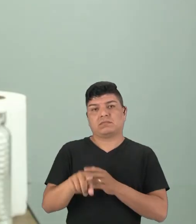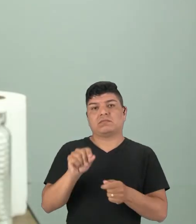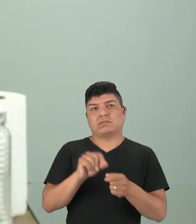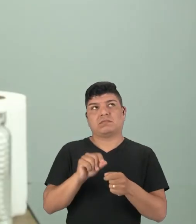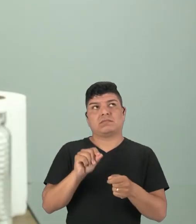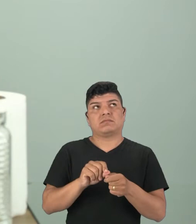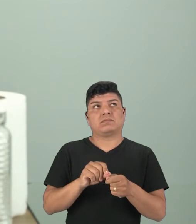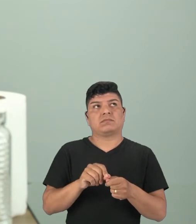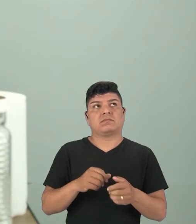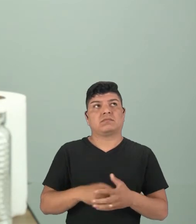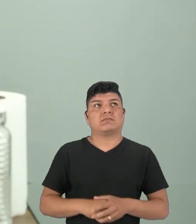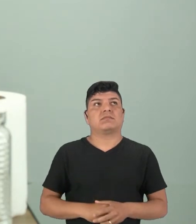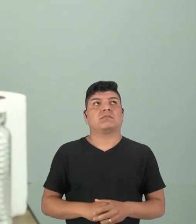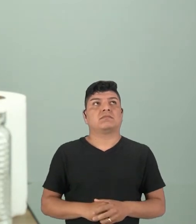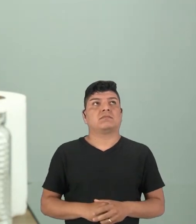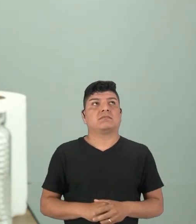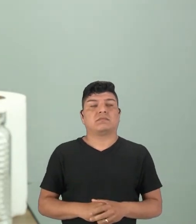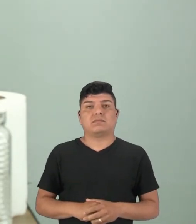fazem aqui, ó.